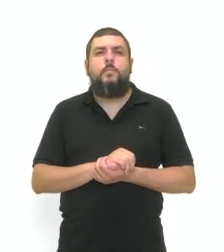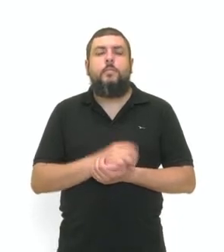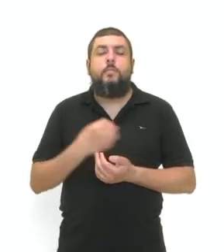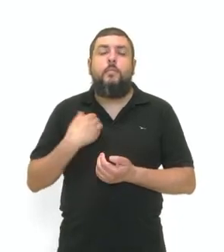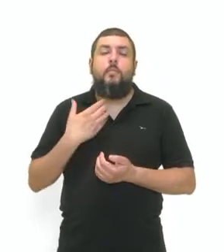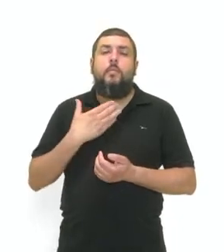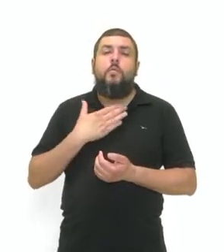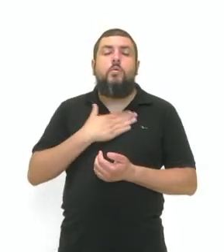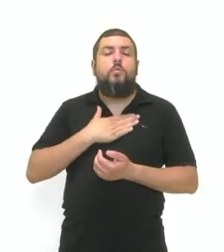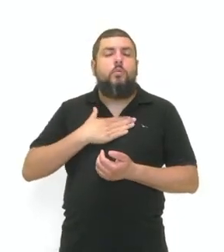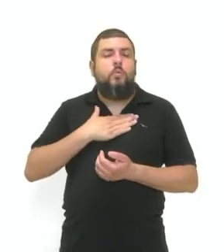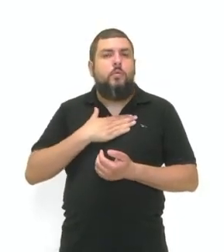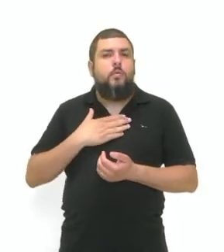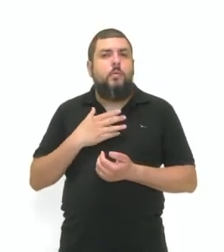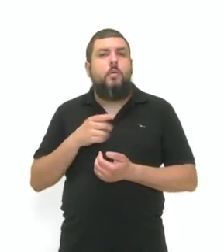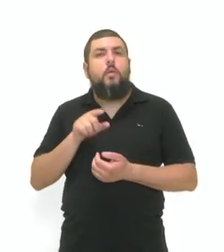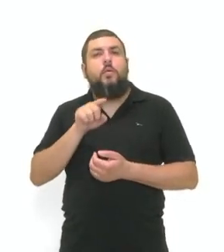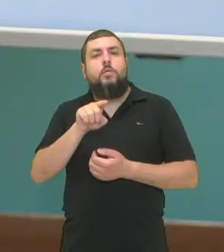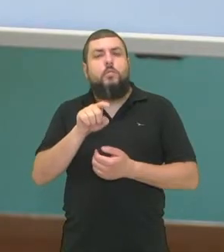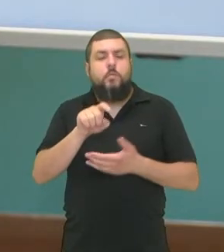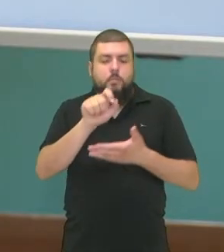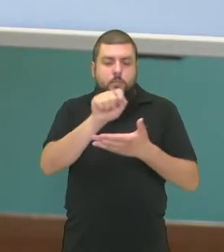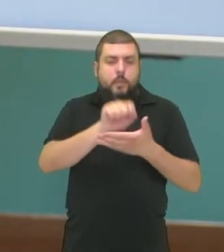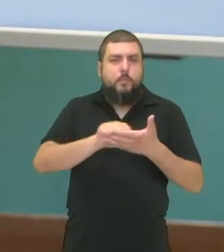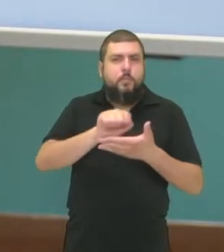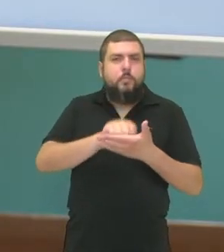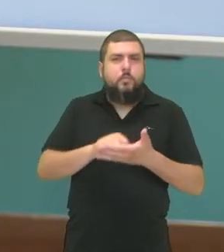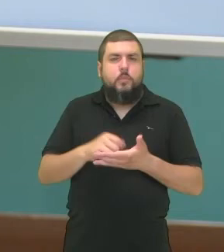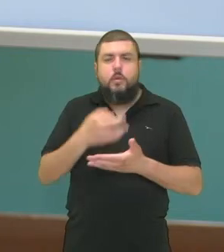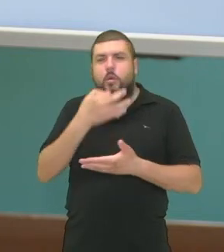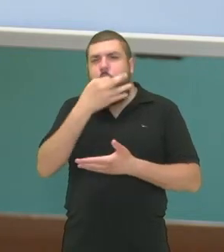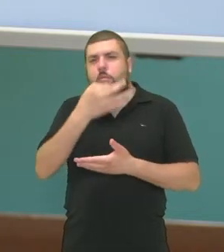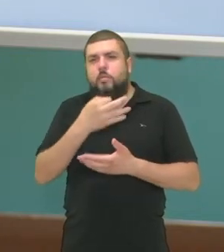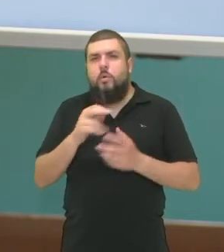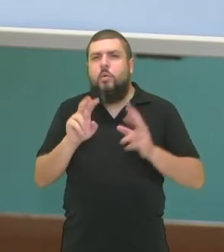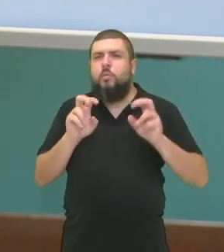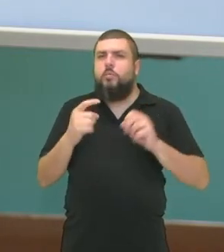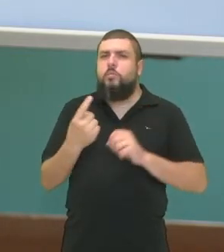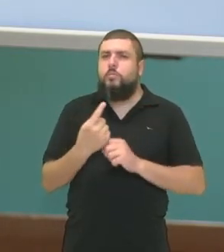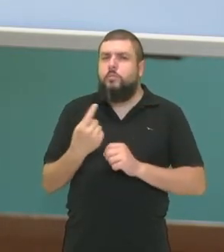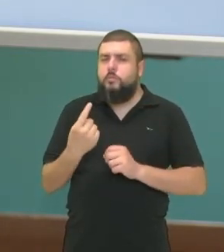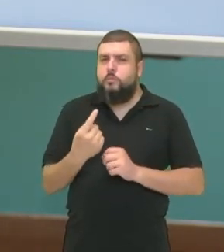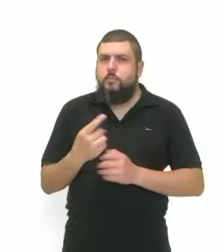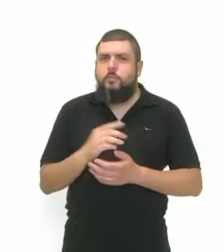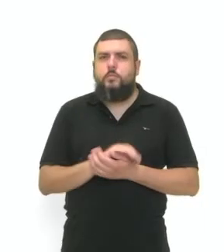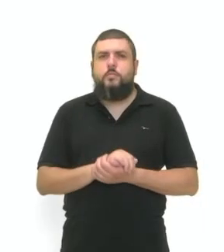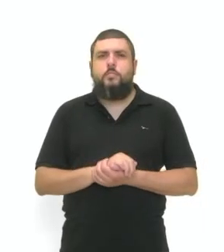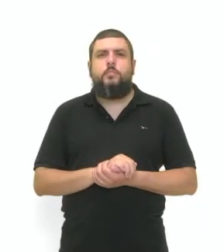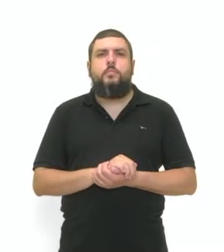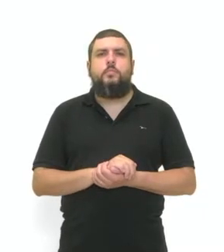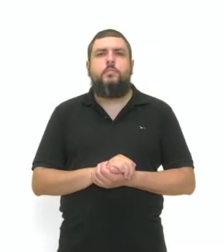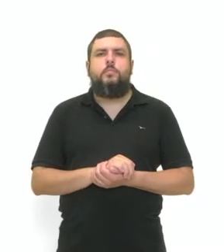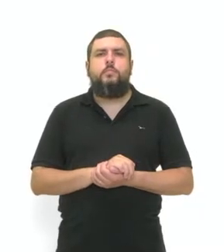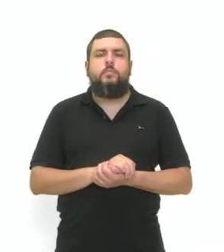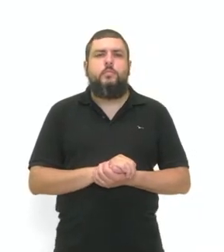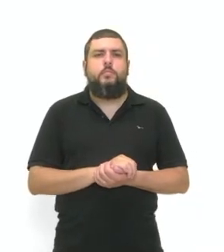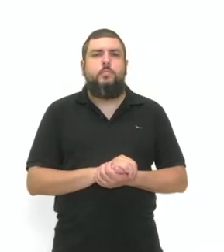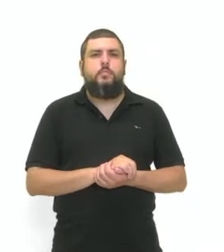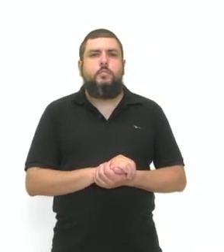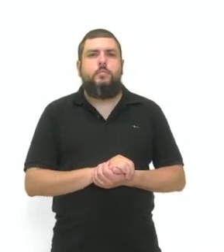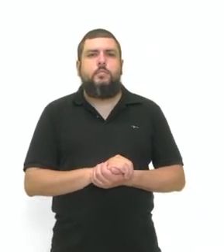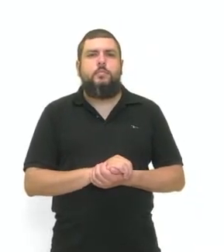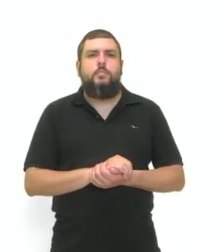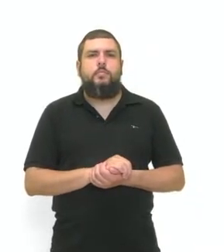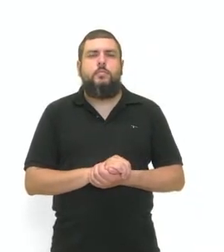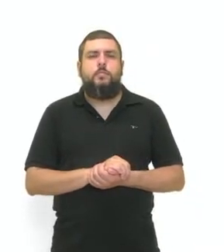você, ao menos, né, apresentasse, então, 3 argumentos, ok? Continuando a leitura.